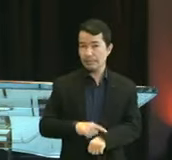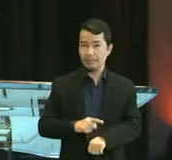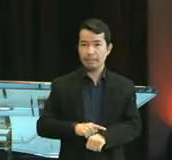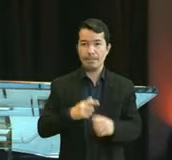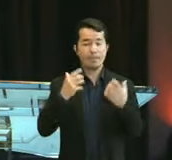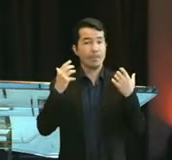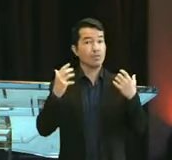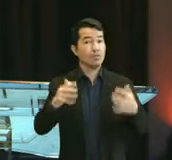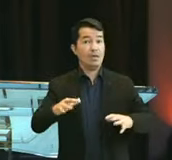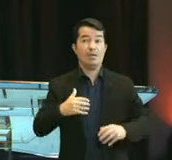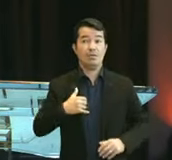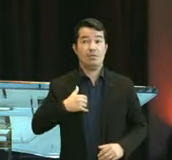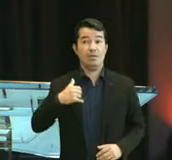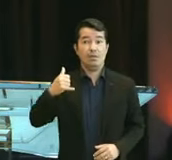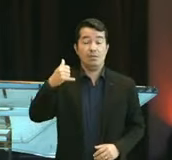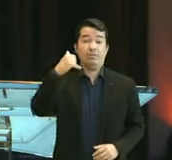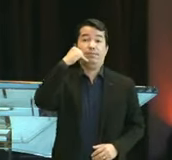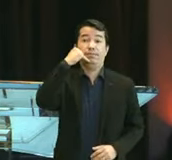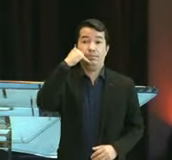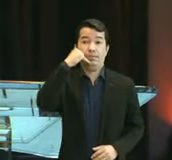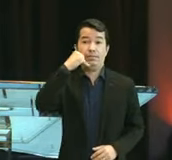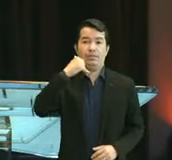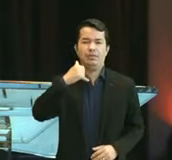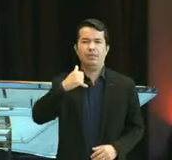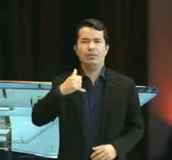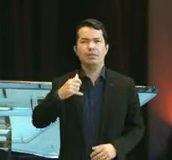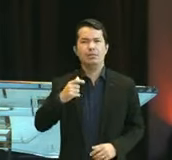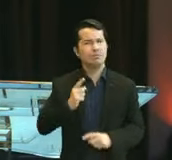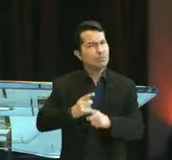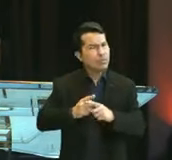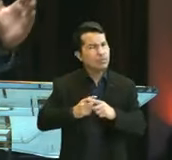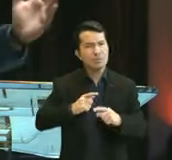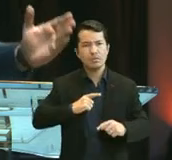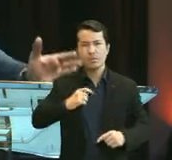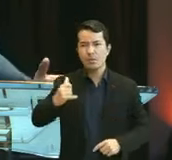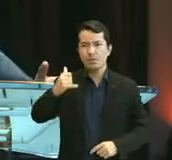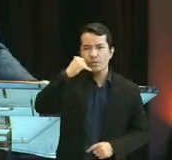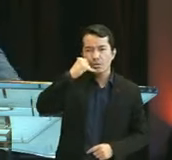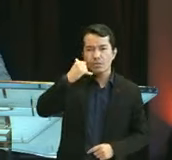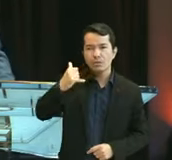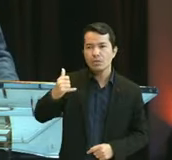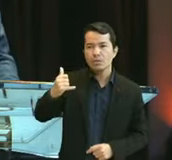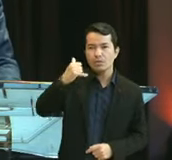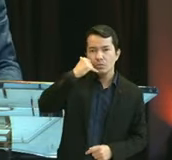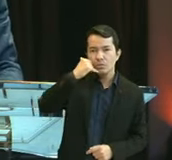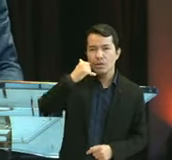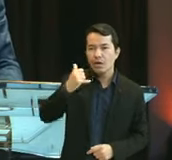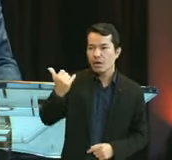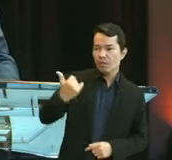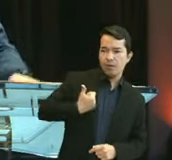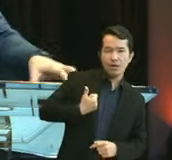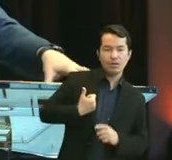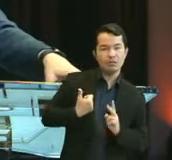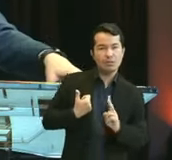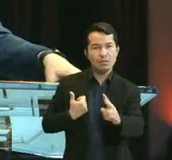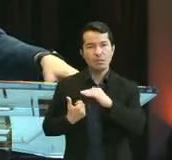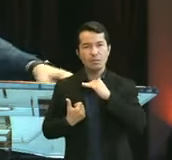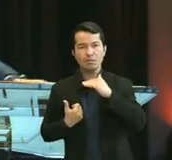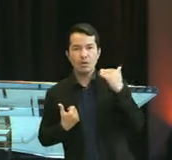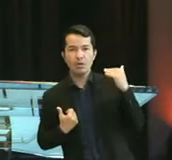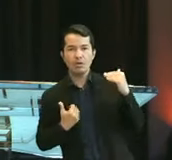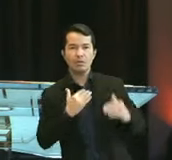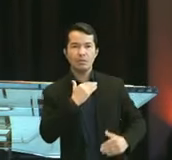Cada ligação que chegava era uma notícia de morte. Era alguém que tinha partido, era alguém que estava